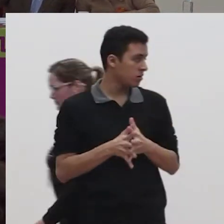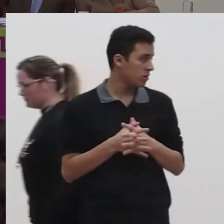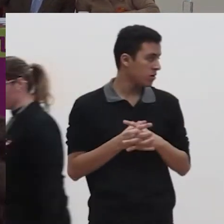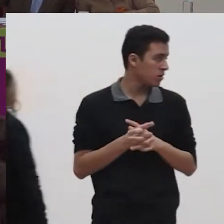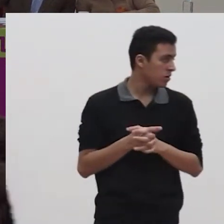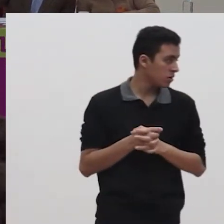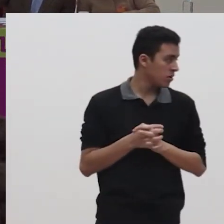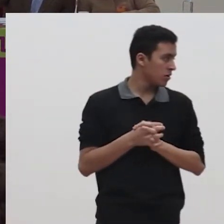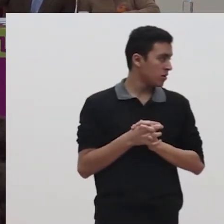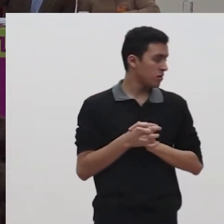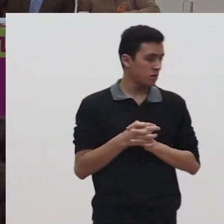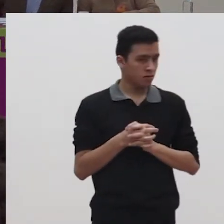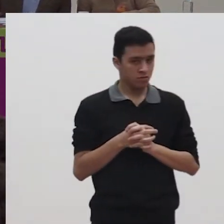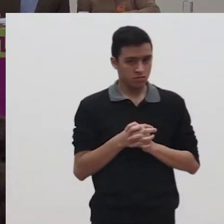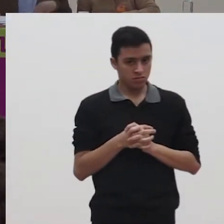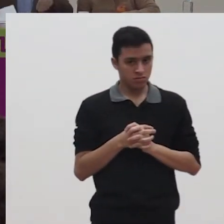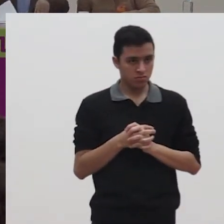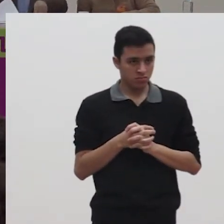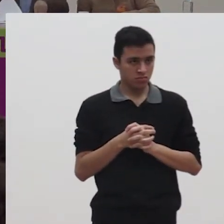Obras.